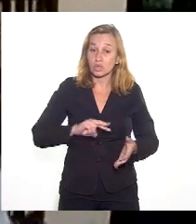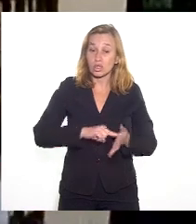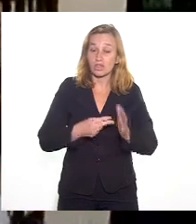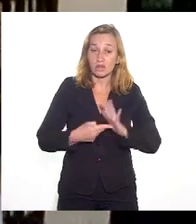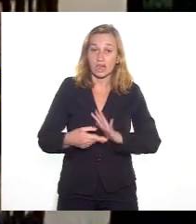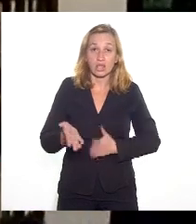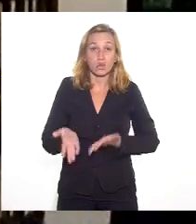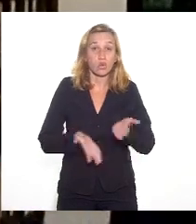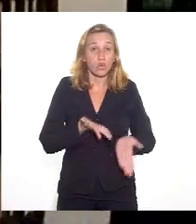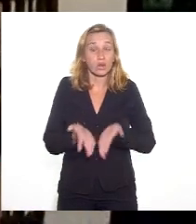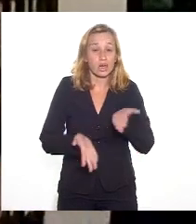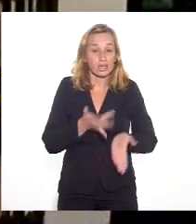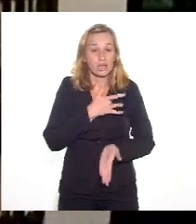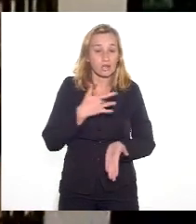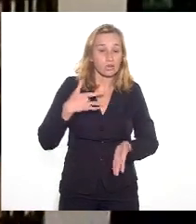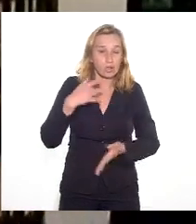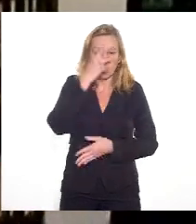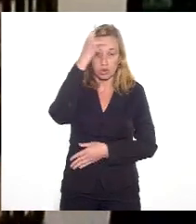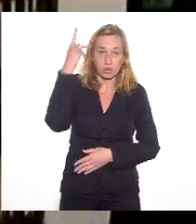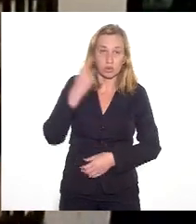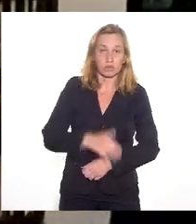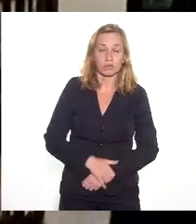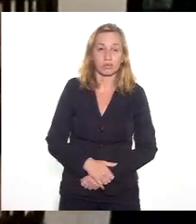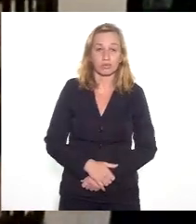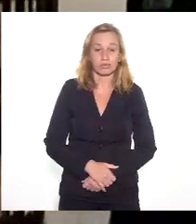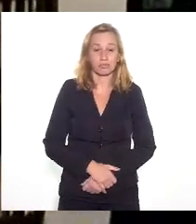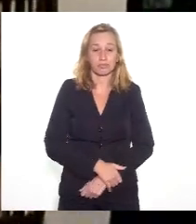saúde das pessoas.